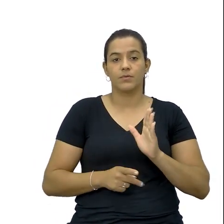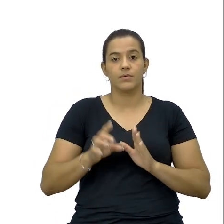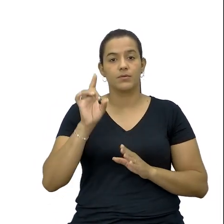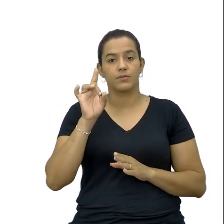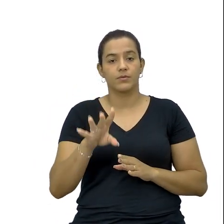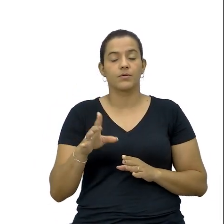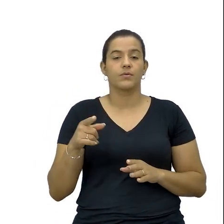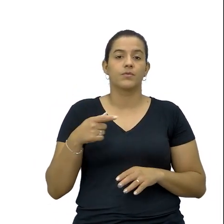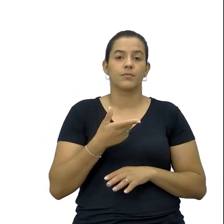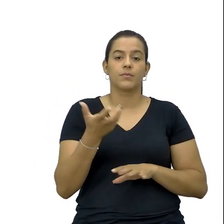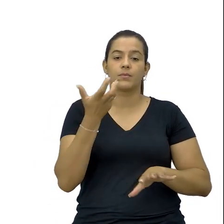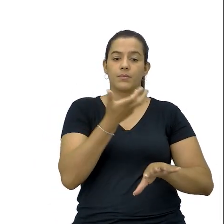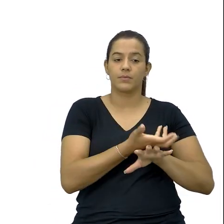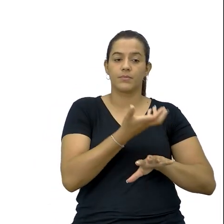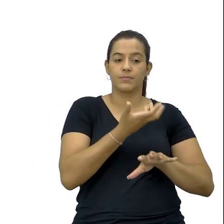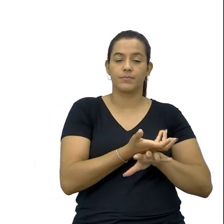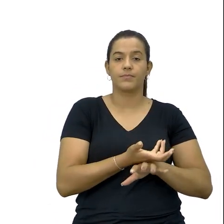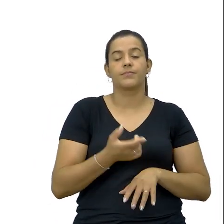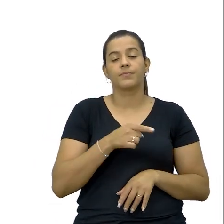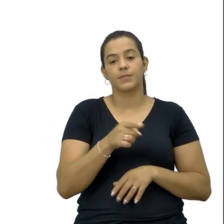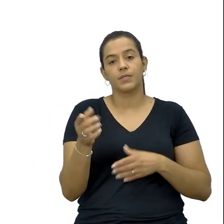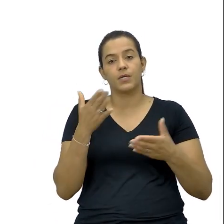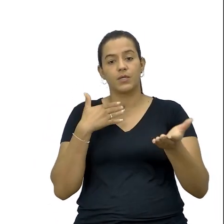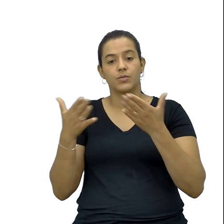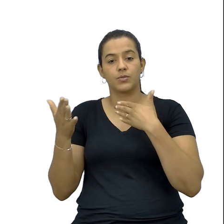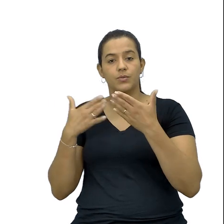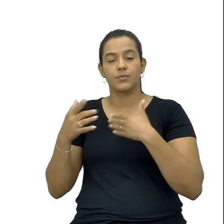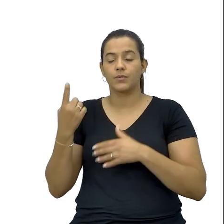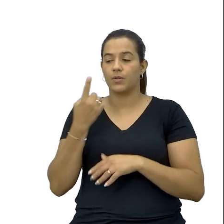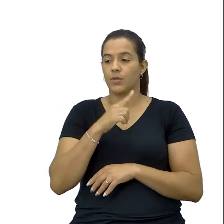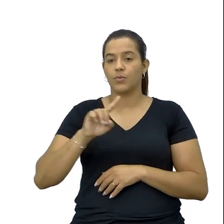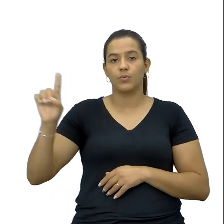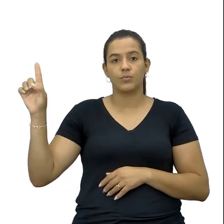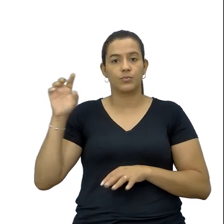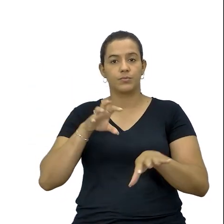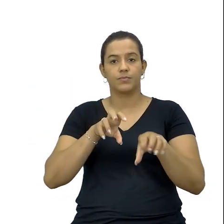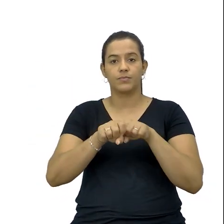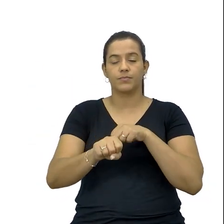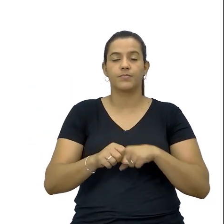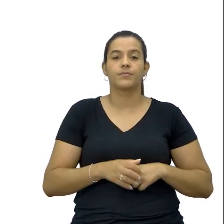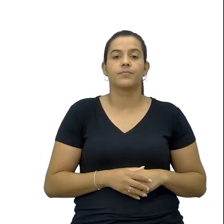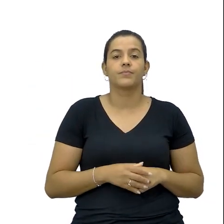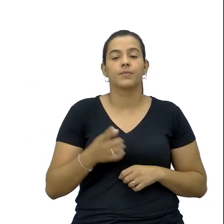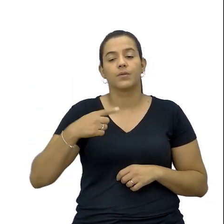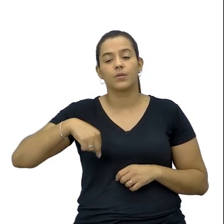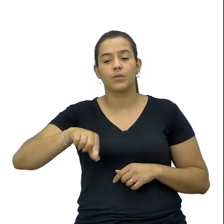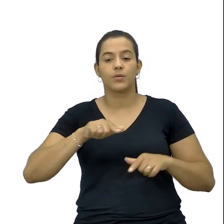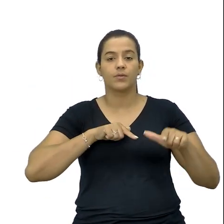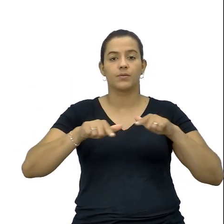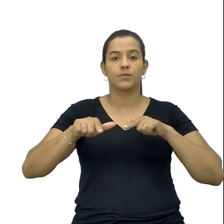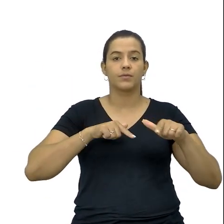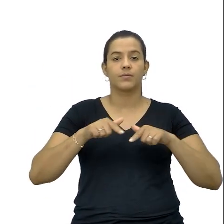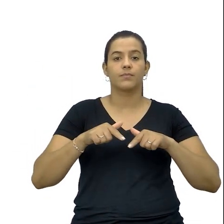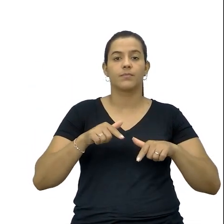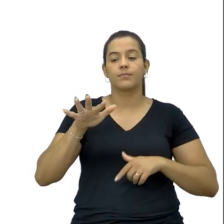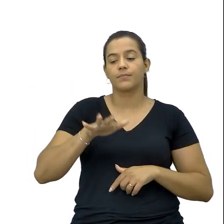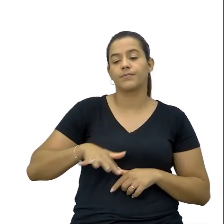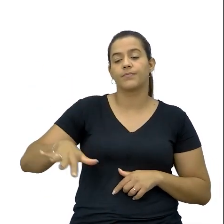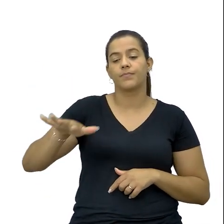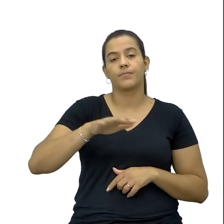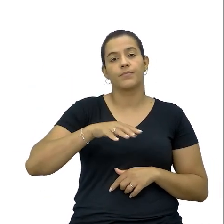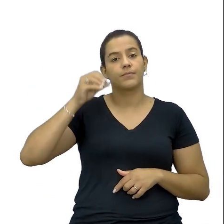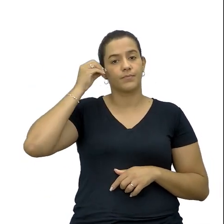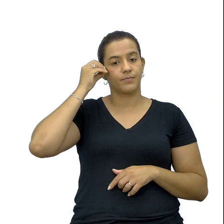só da disciplina, mas a gente conversou nessa nossa última formação de trabalhar com as áreas do